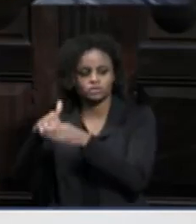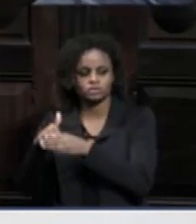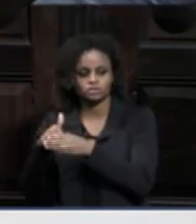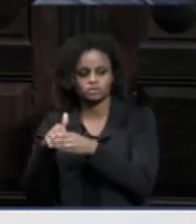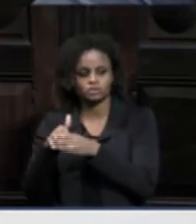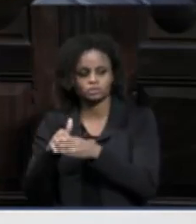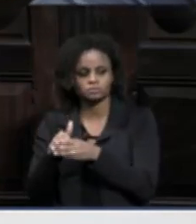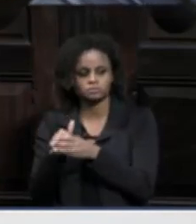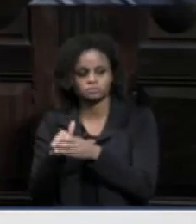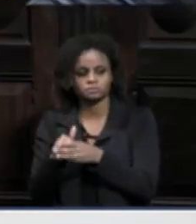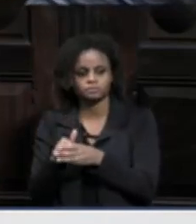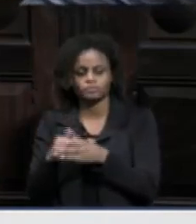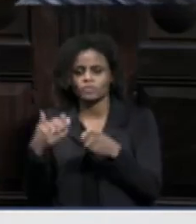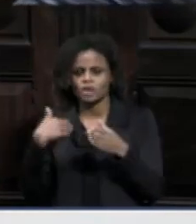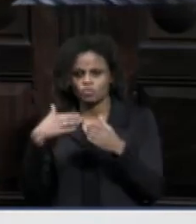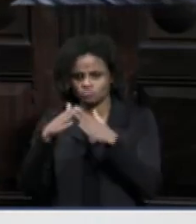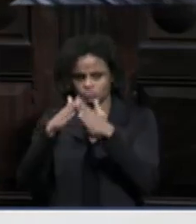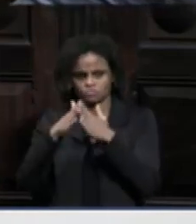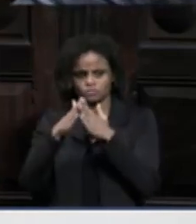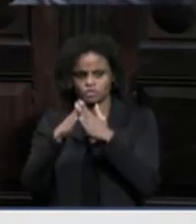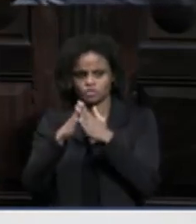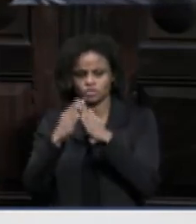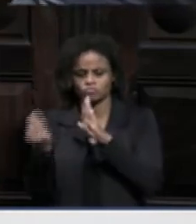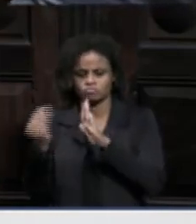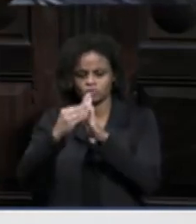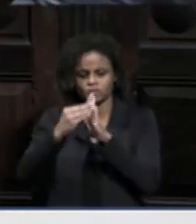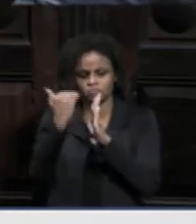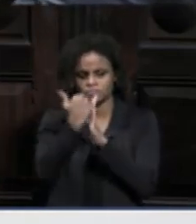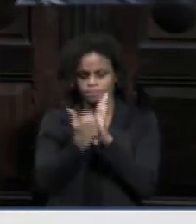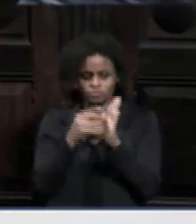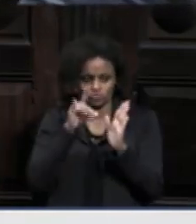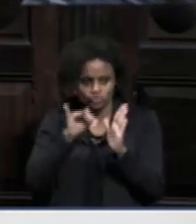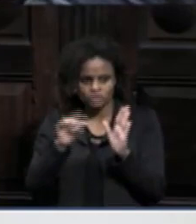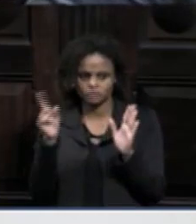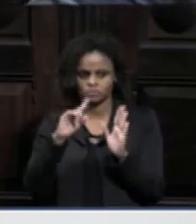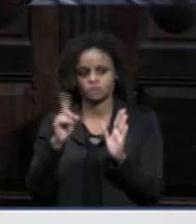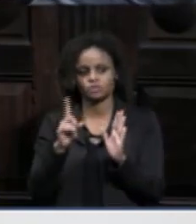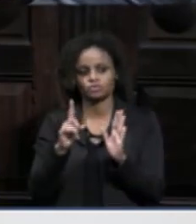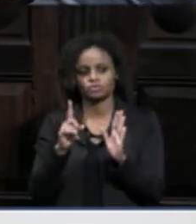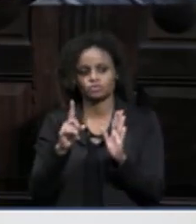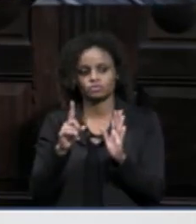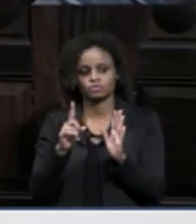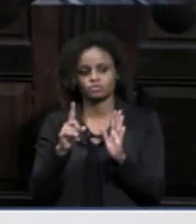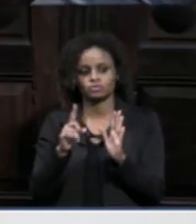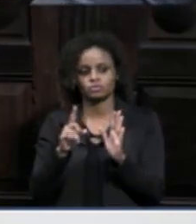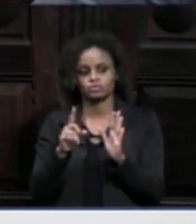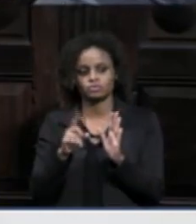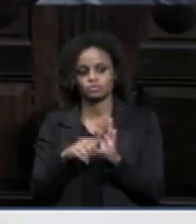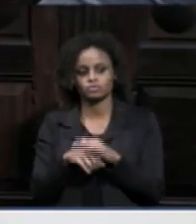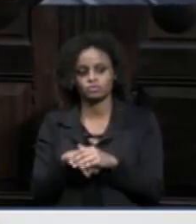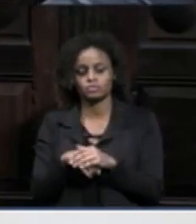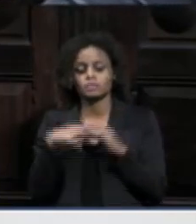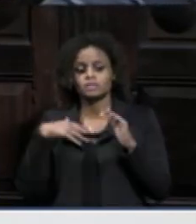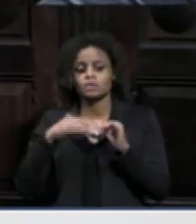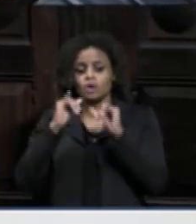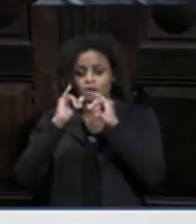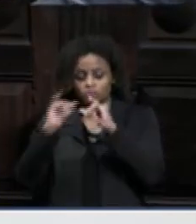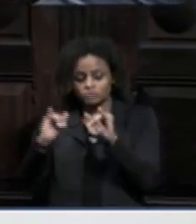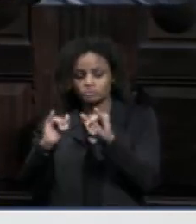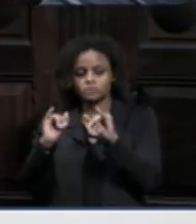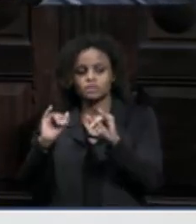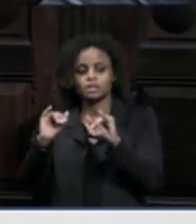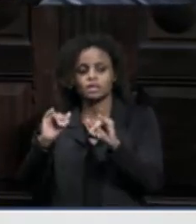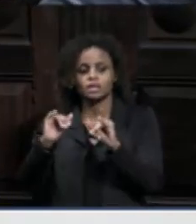inclusão em pauta, não fui eu que solicitei, eu só não pedi a retirada de pauta antes, avisando a comunidade da